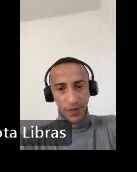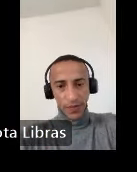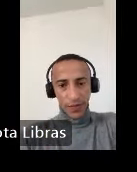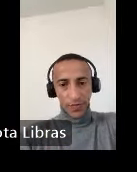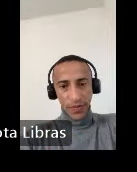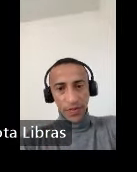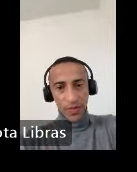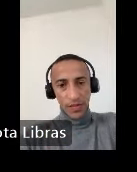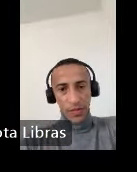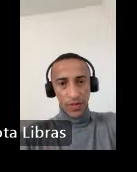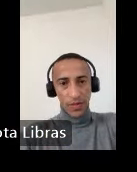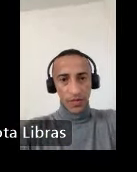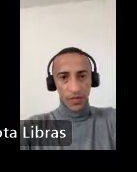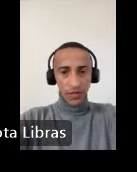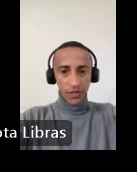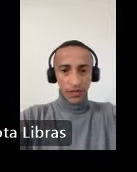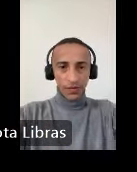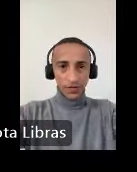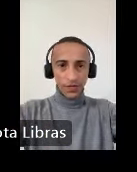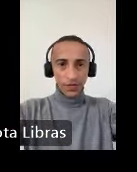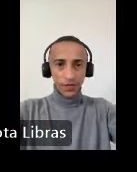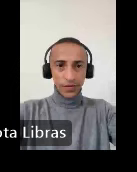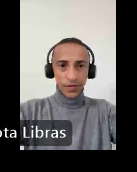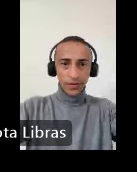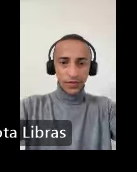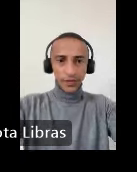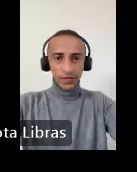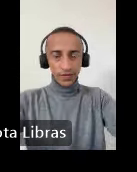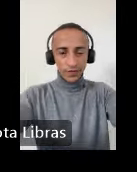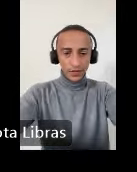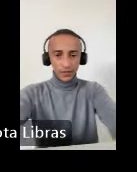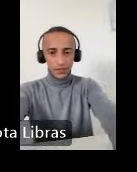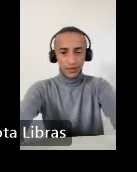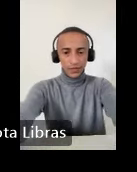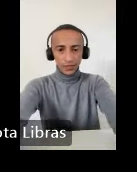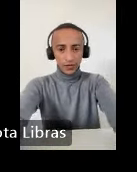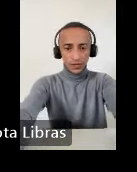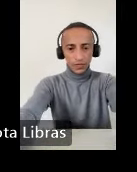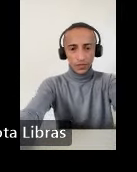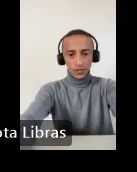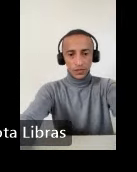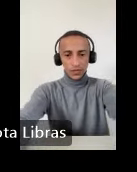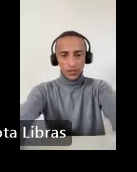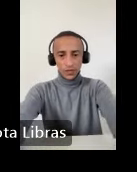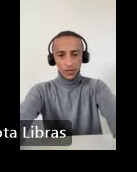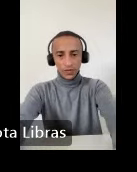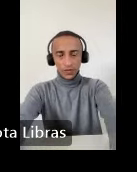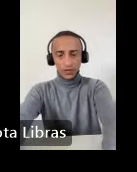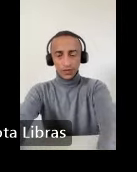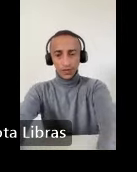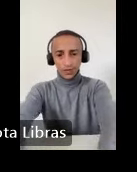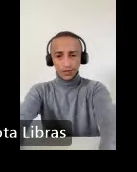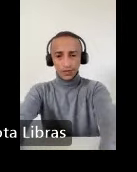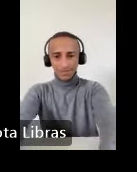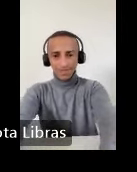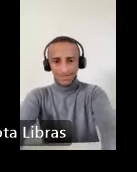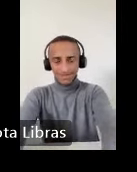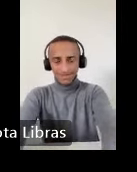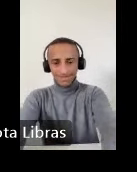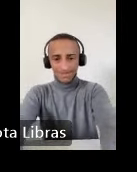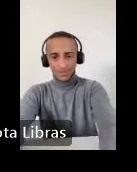então um ponto que eu queria deixar aqui muito é sobre essa necessidade de a gente começar de a gente transformar a nossa cultura para uma